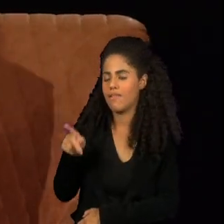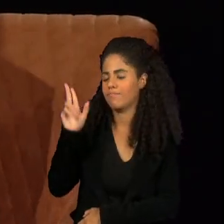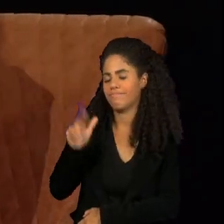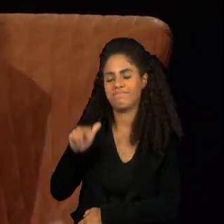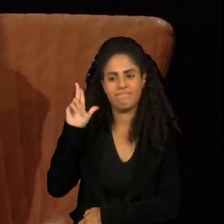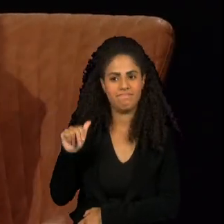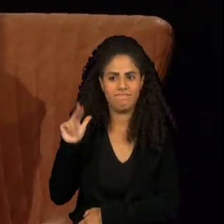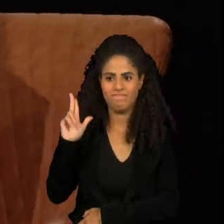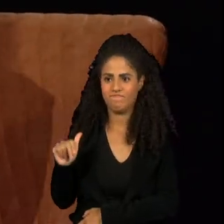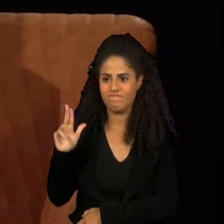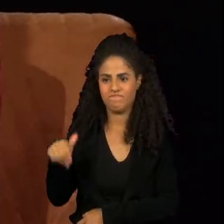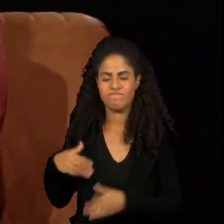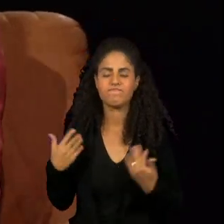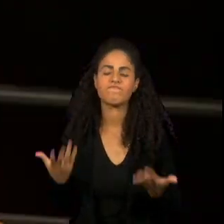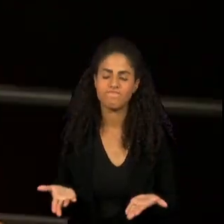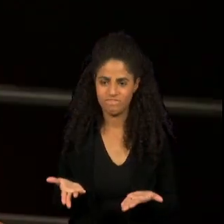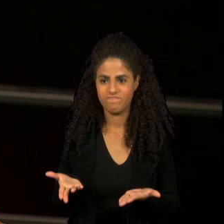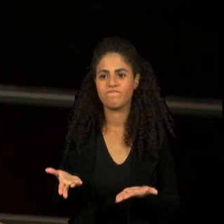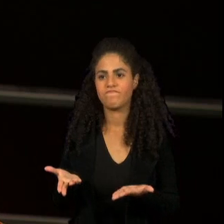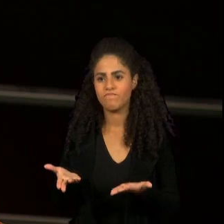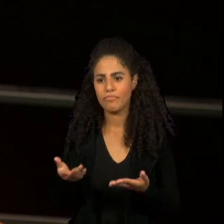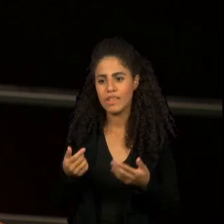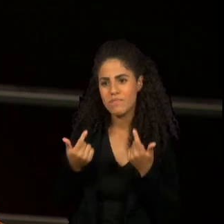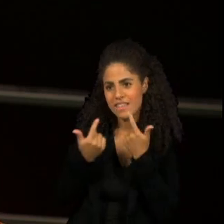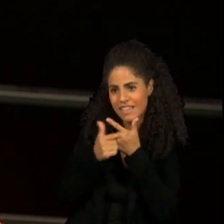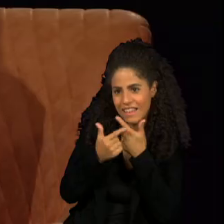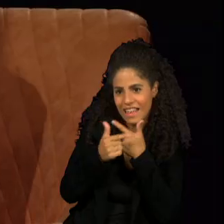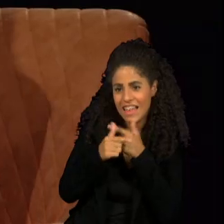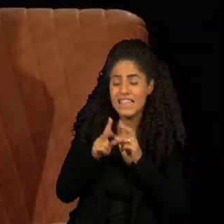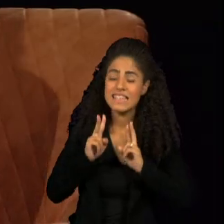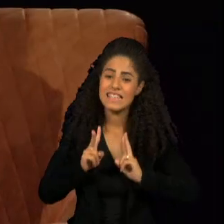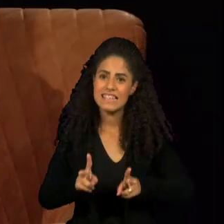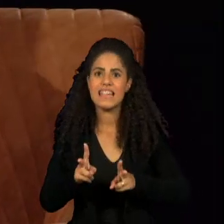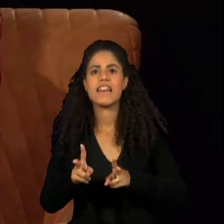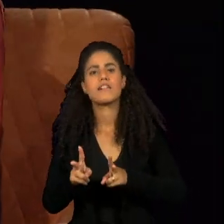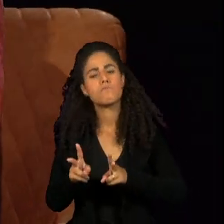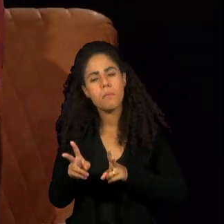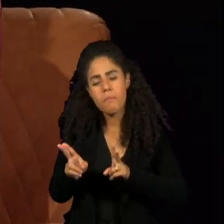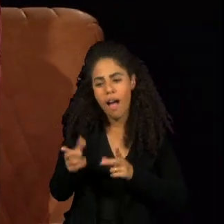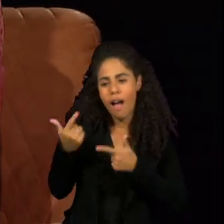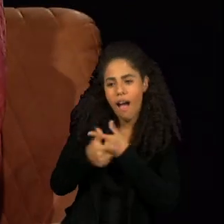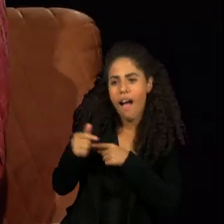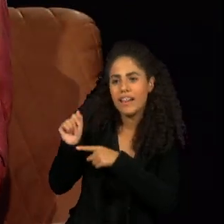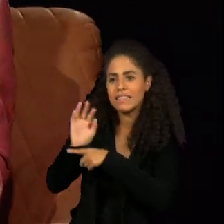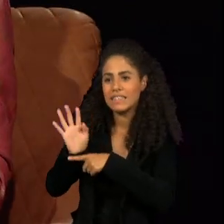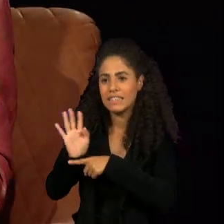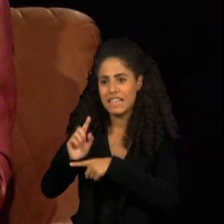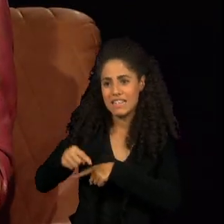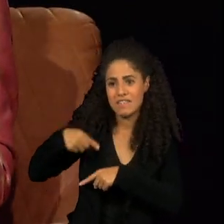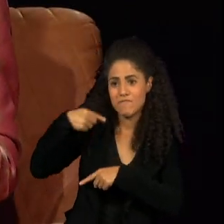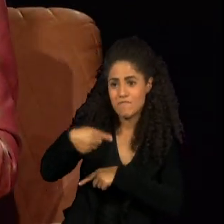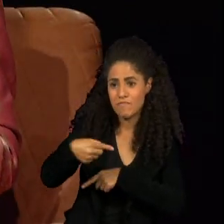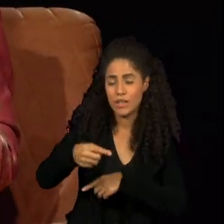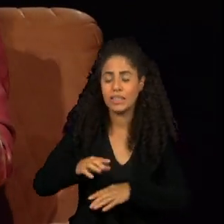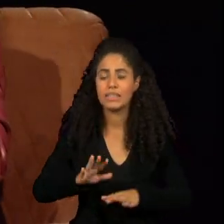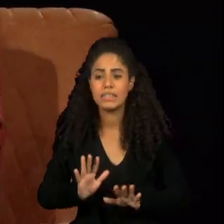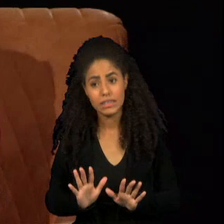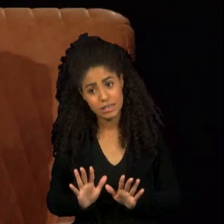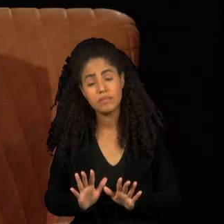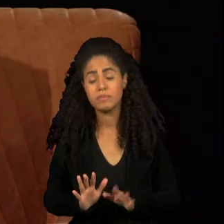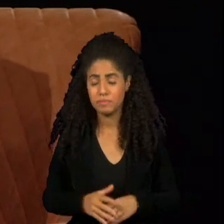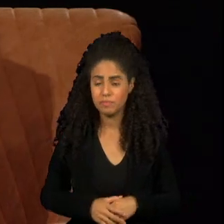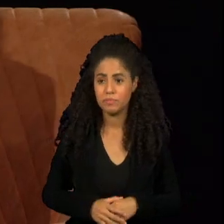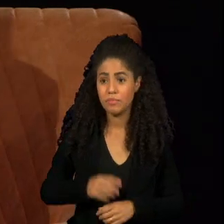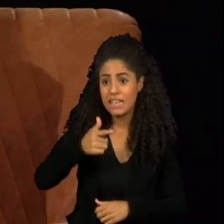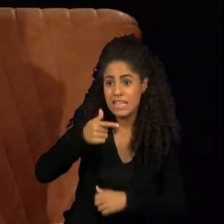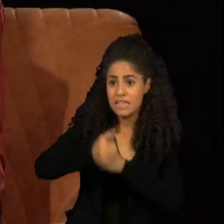também foi uma brincadeira de Glauber, também para destruir, não é? Com o que veio depois, porque depois, já são